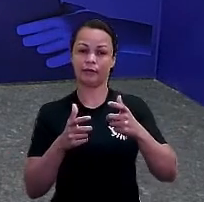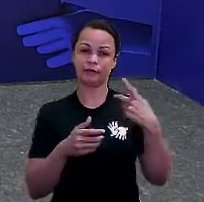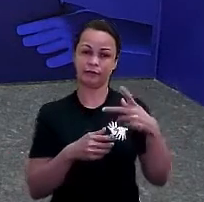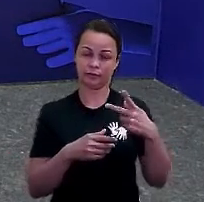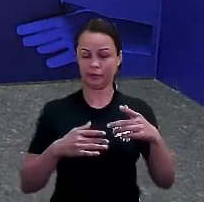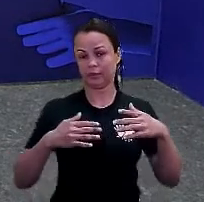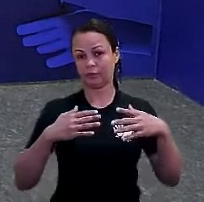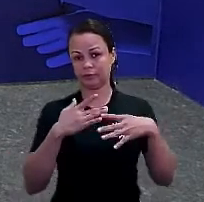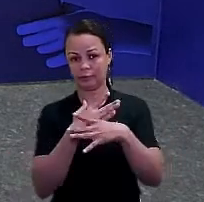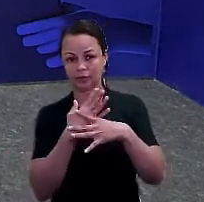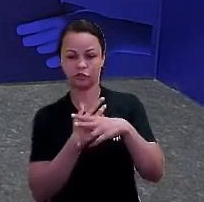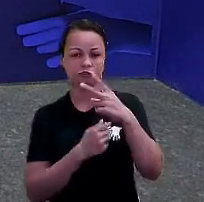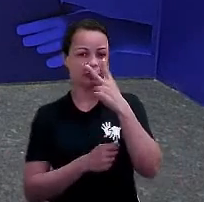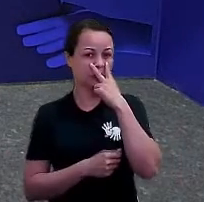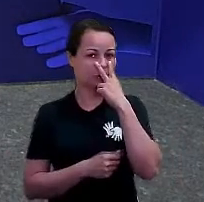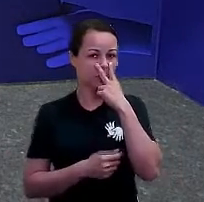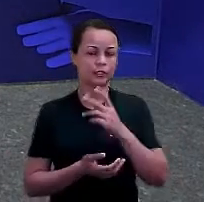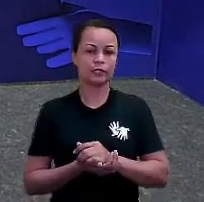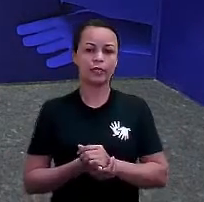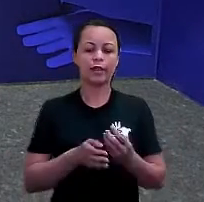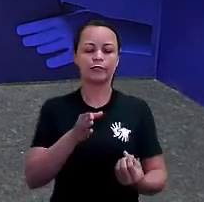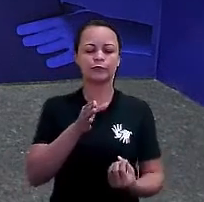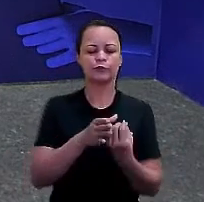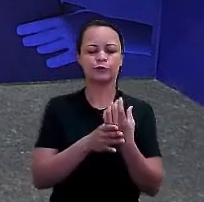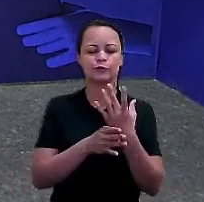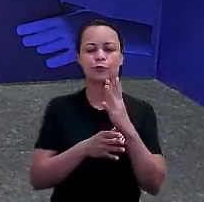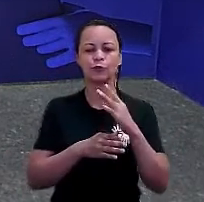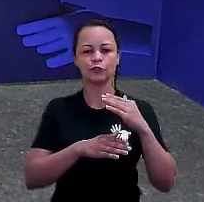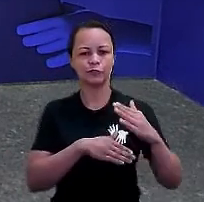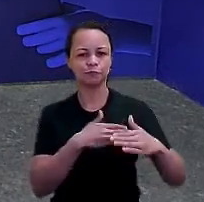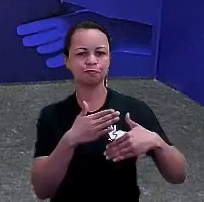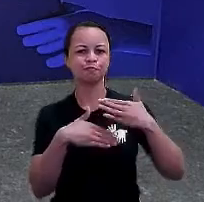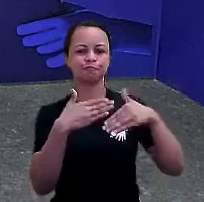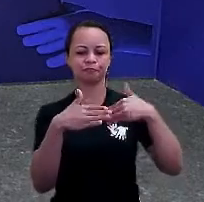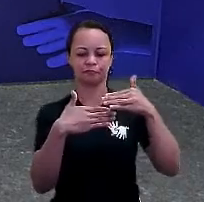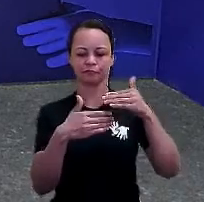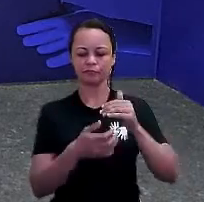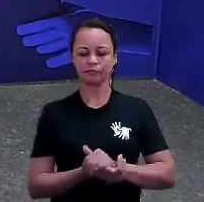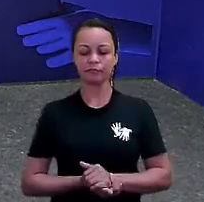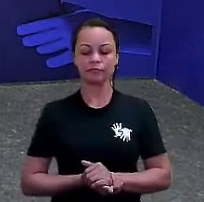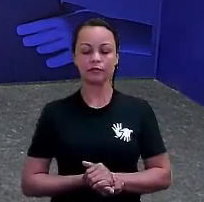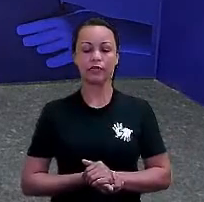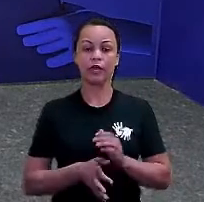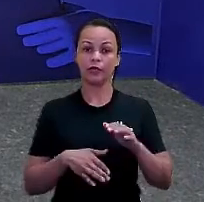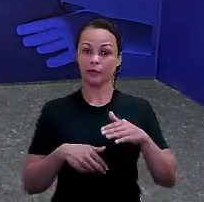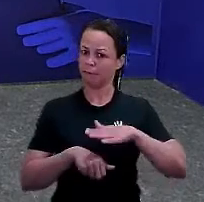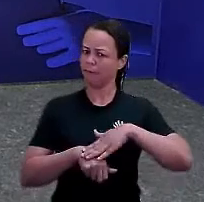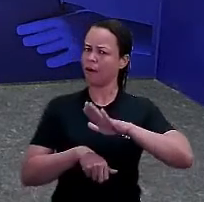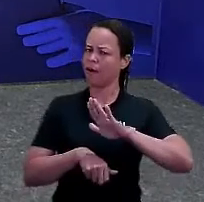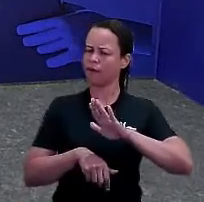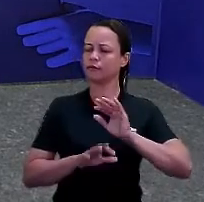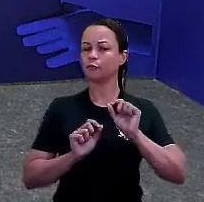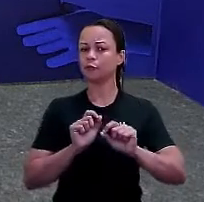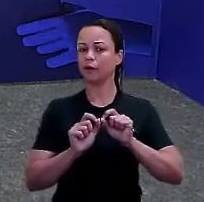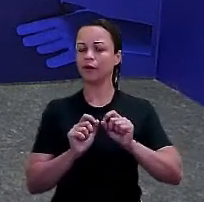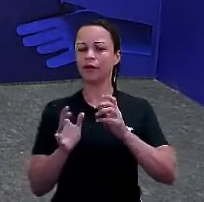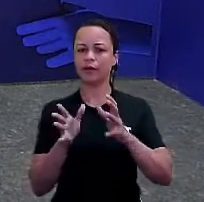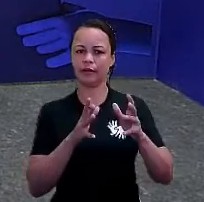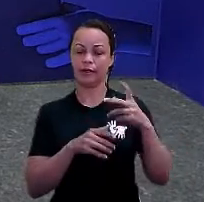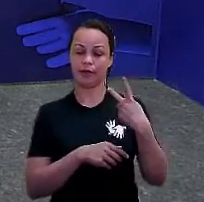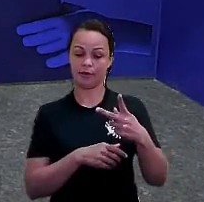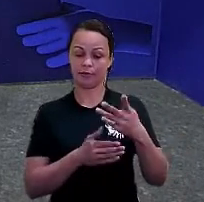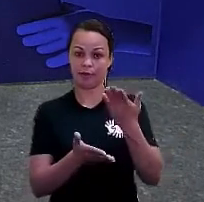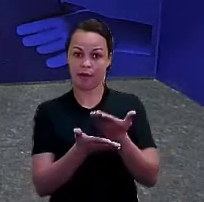cidade da Vitória, ele surge e se desenvolve. E mais do que isso, viu? Essa nossa